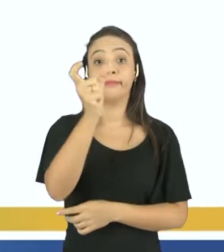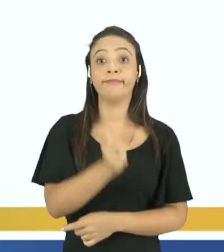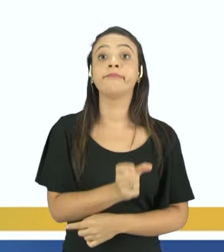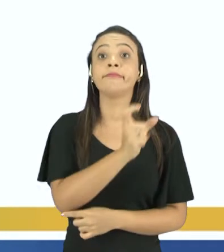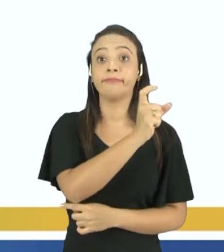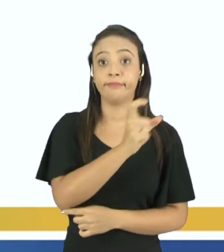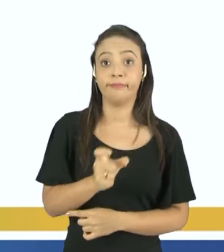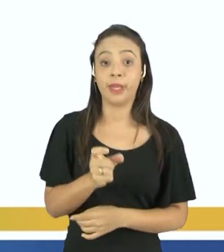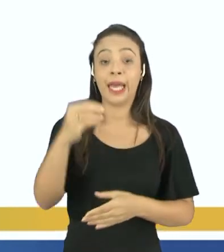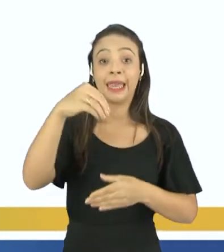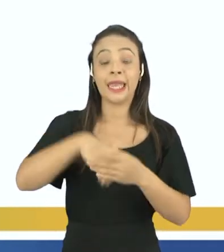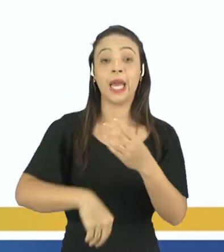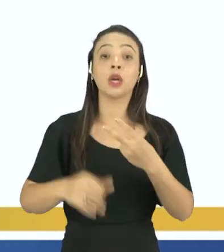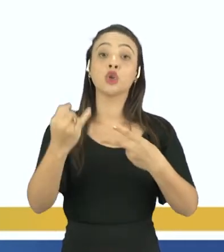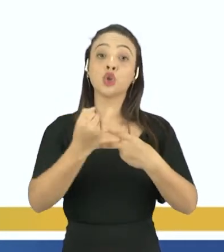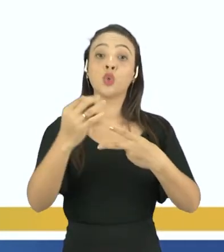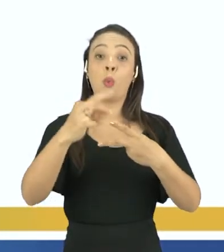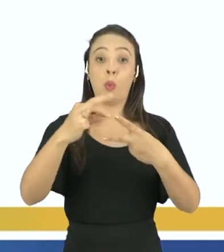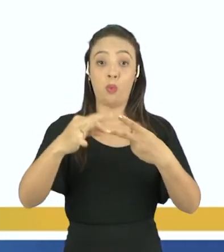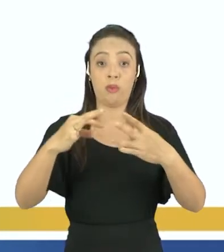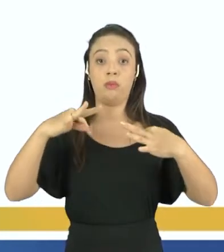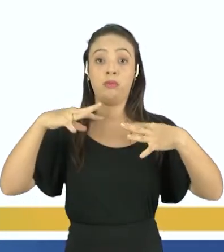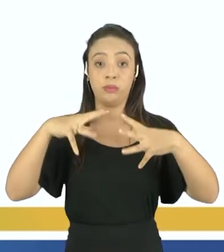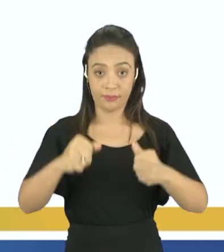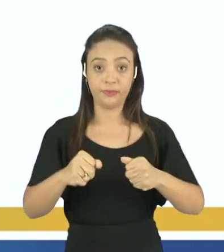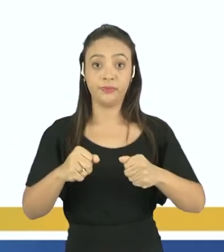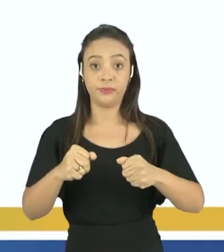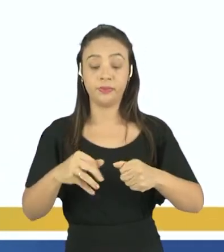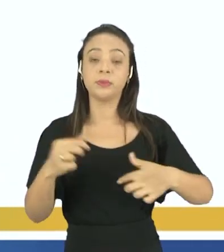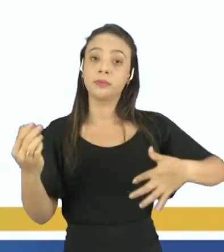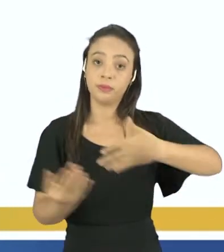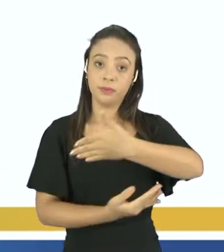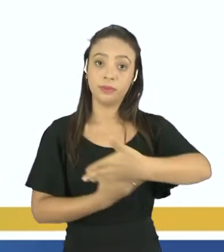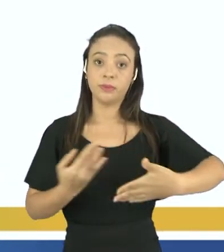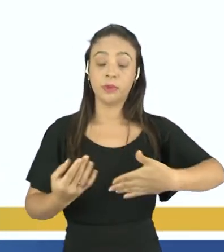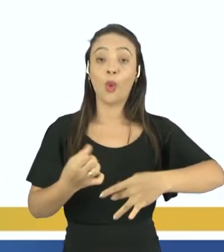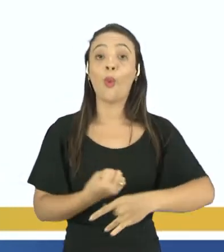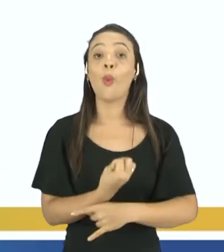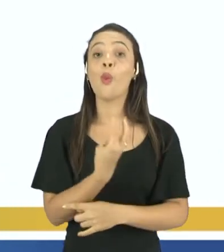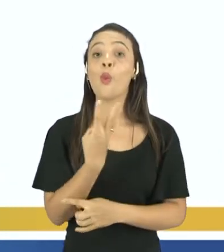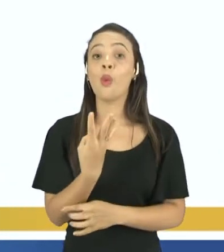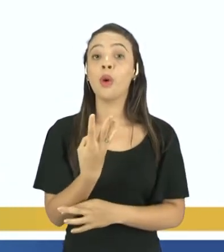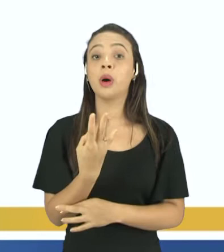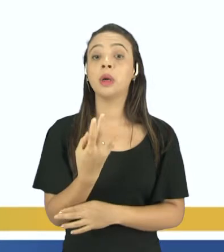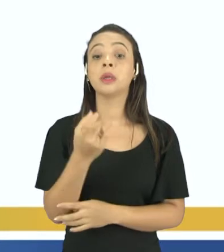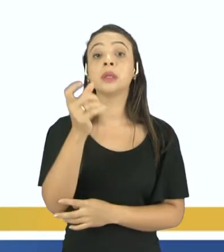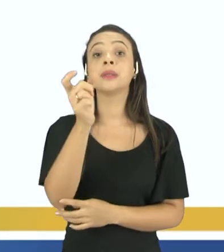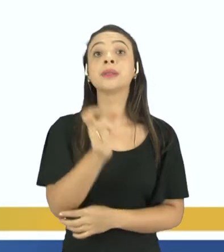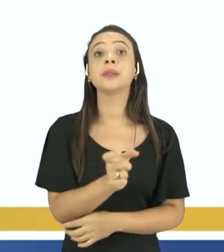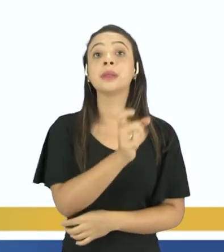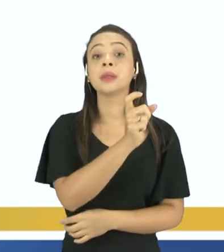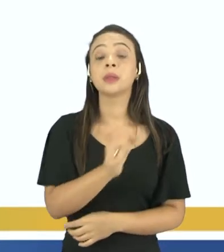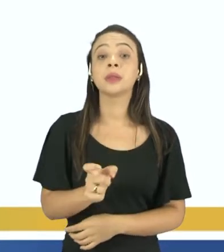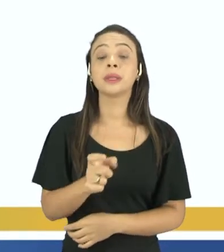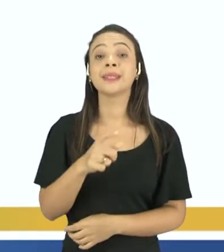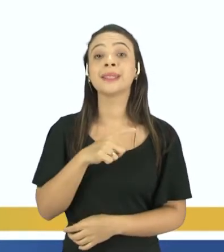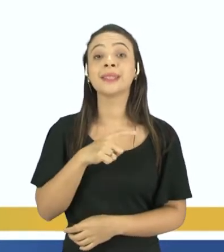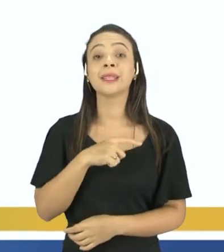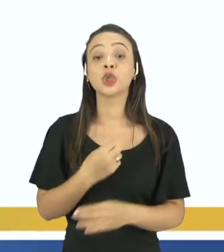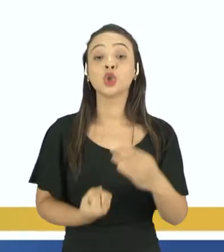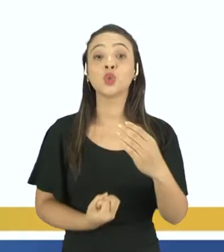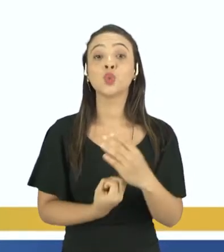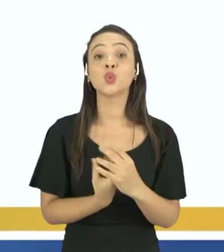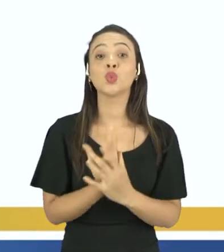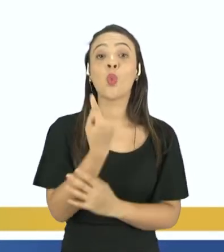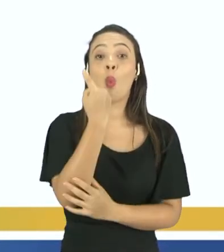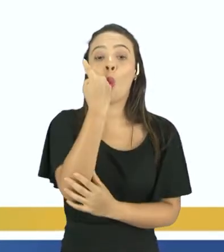né de um polígono total aí relacionar com a quantidade de diagonais que partem de um único vértice que